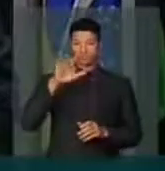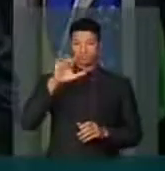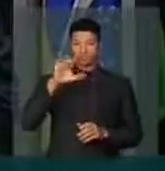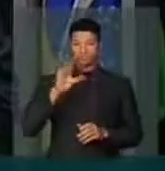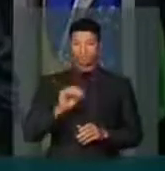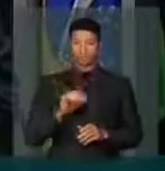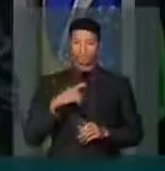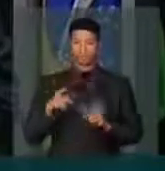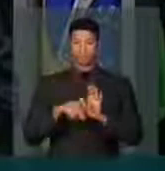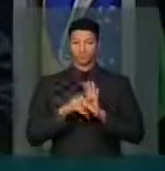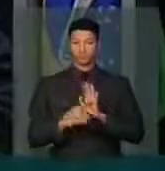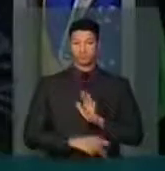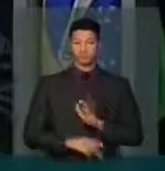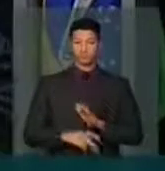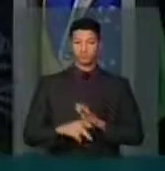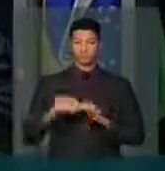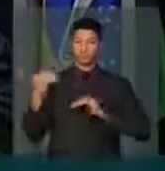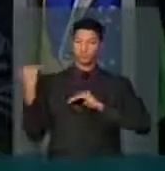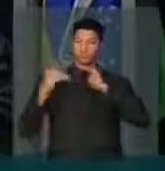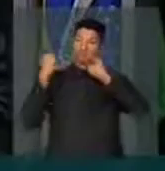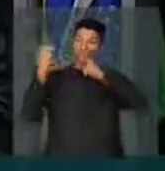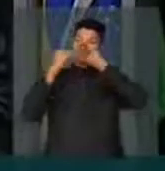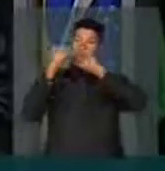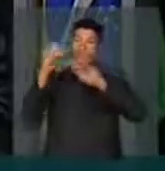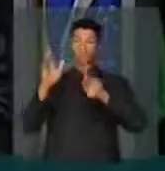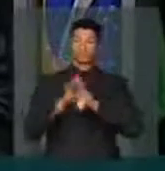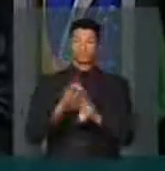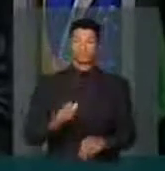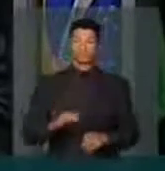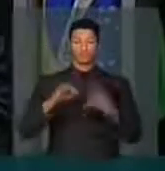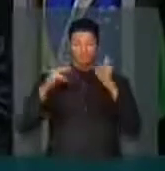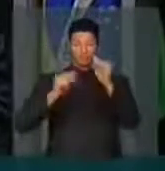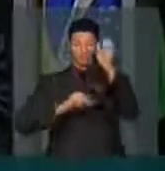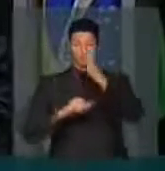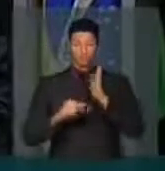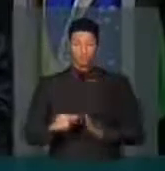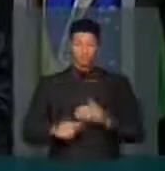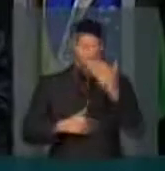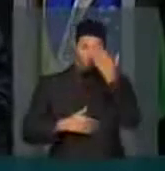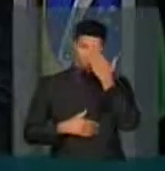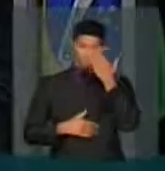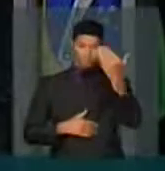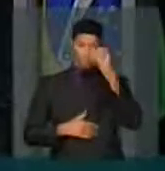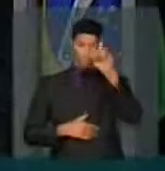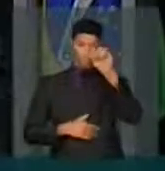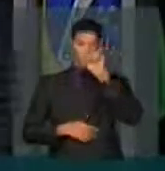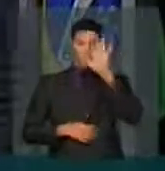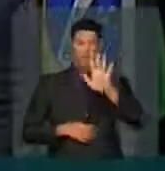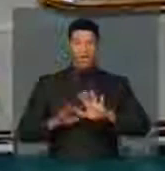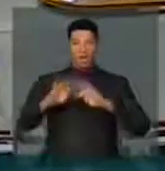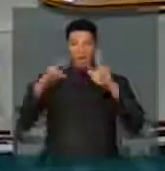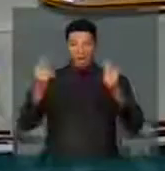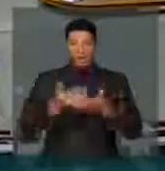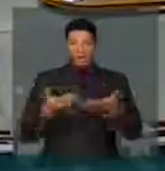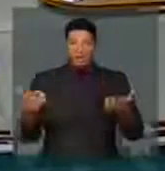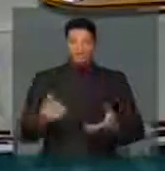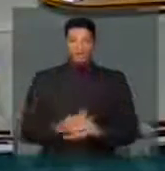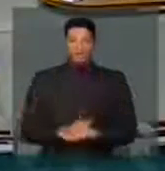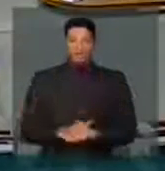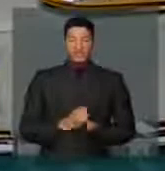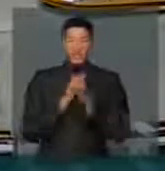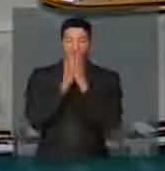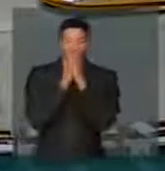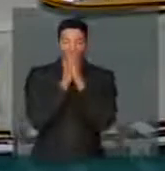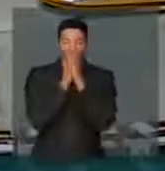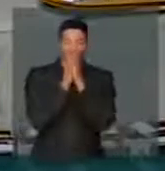a República desenvolvimentista, a República de todos os brasileiros. Obrigado, que Deus abençoe a todos. Obrigado, deputado